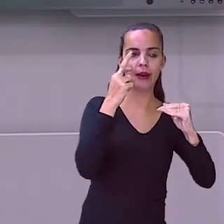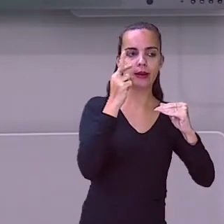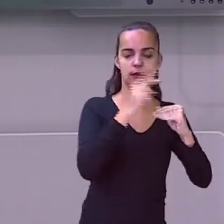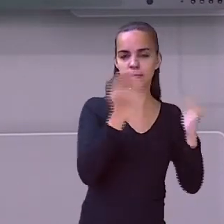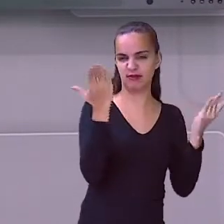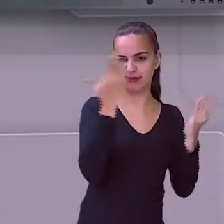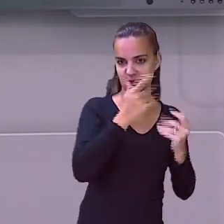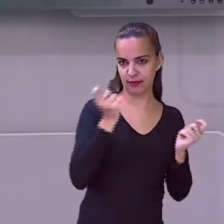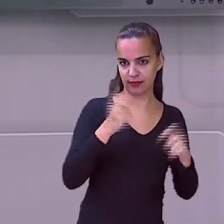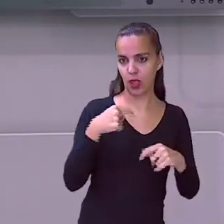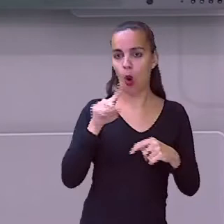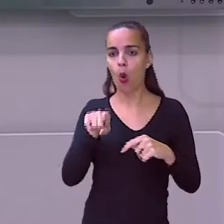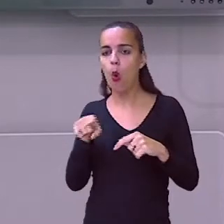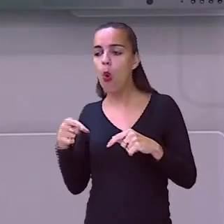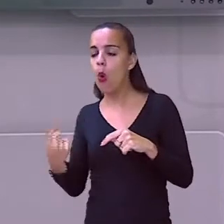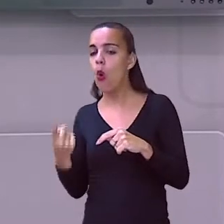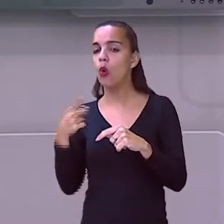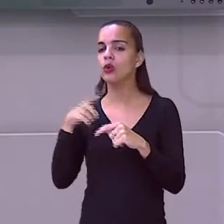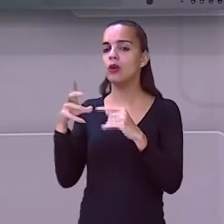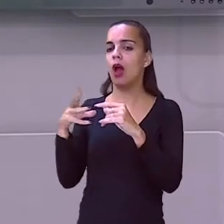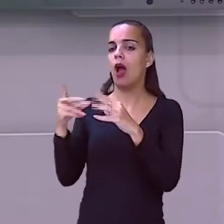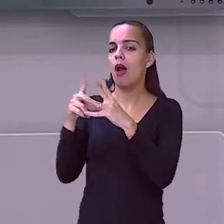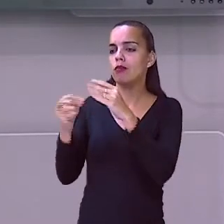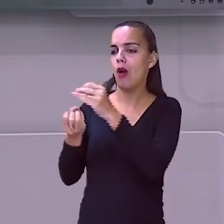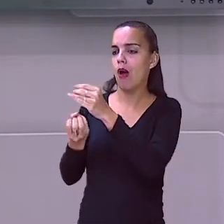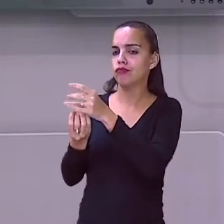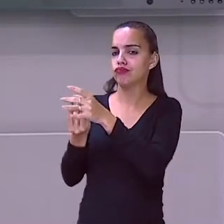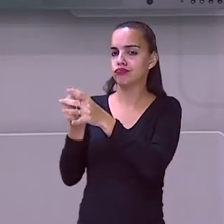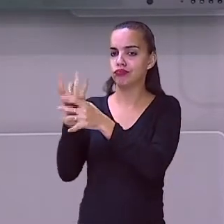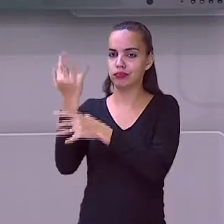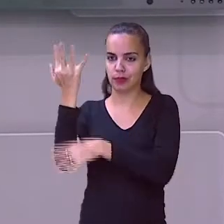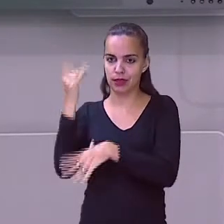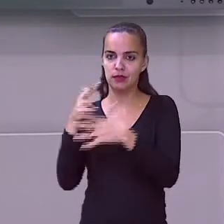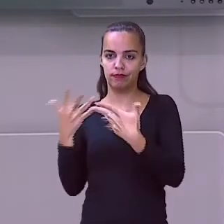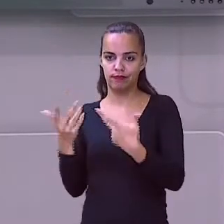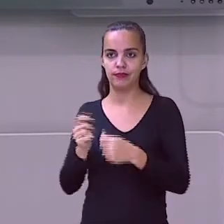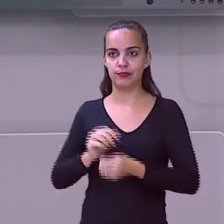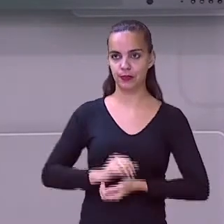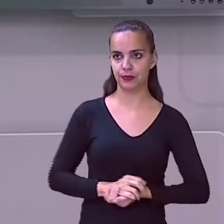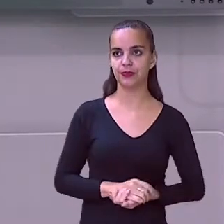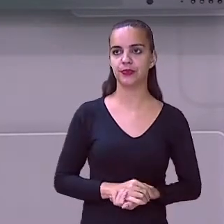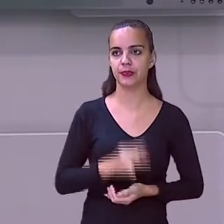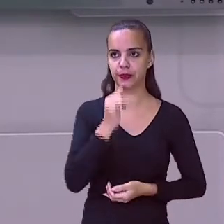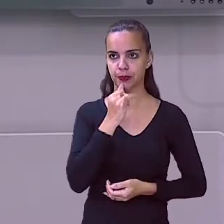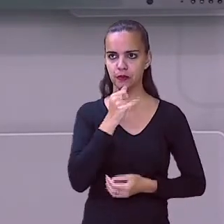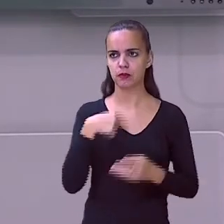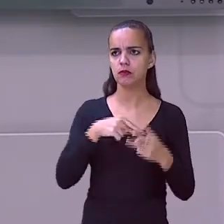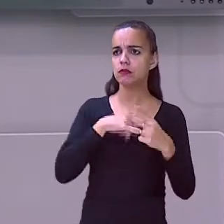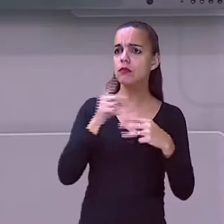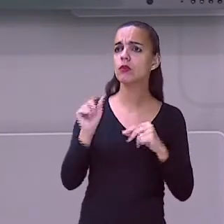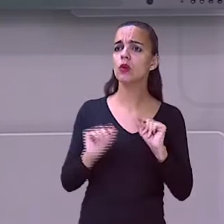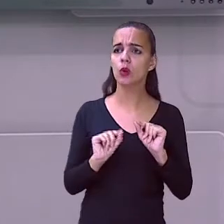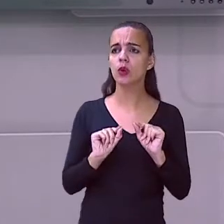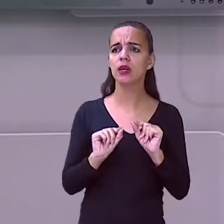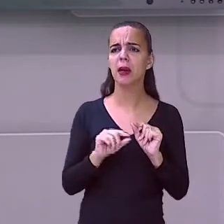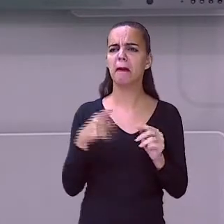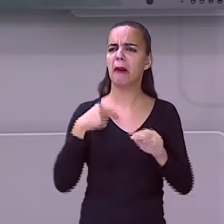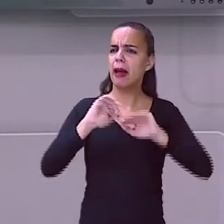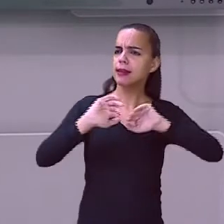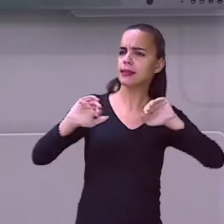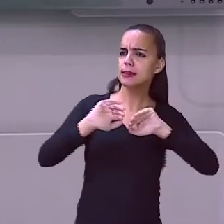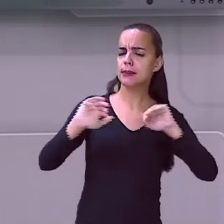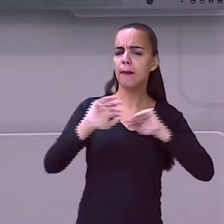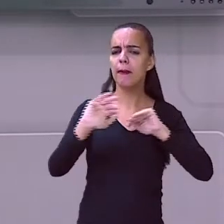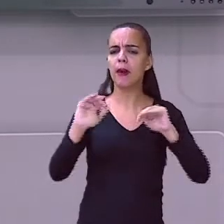nós misturamos, para que separar os componentes de uma mistura?